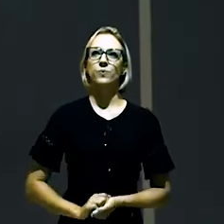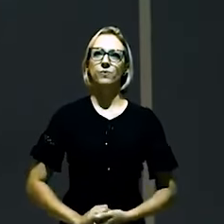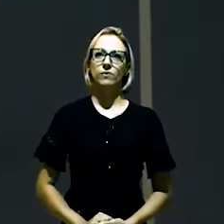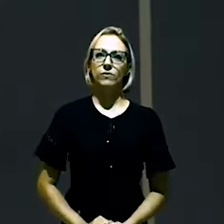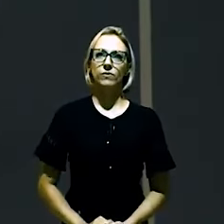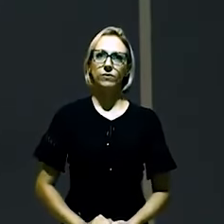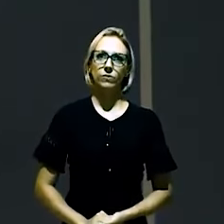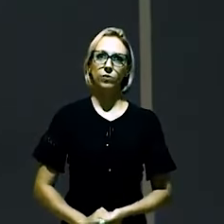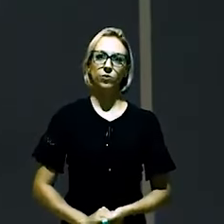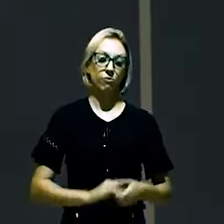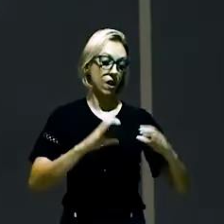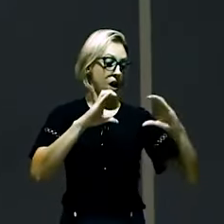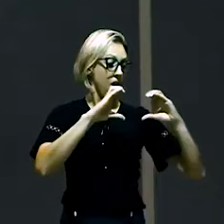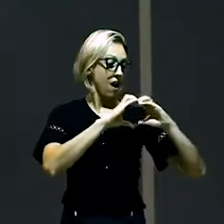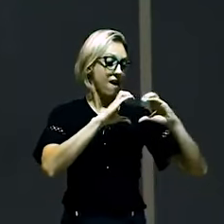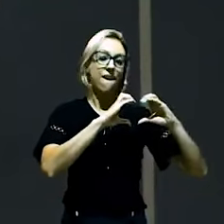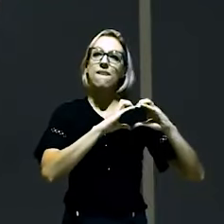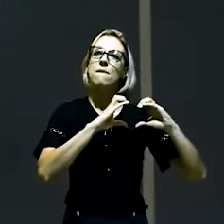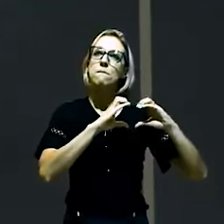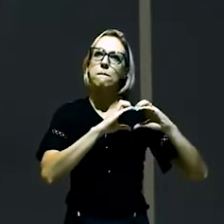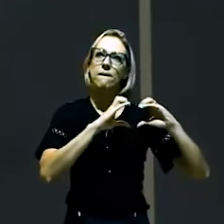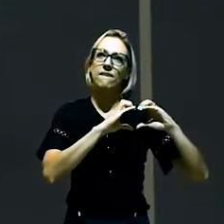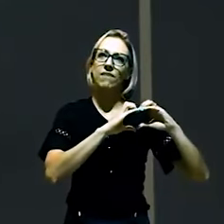era um coração que ouve.